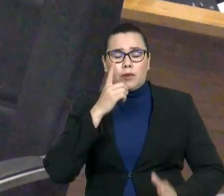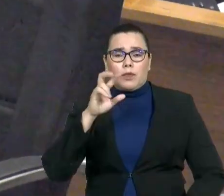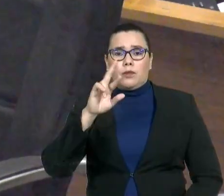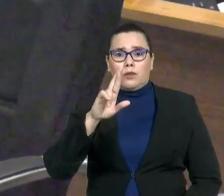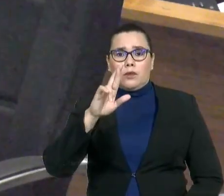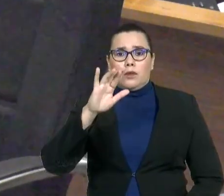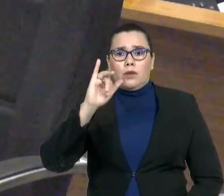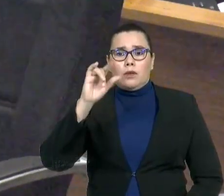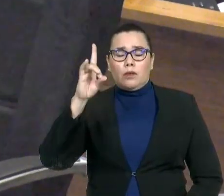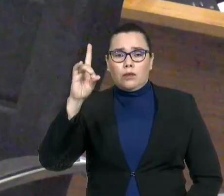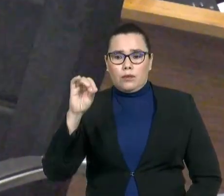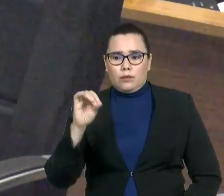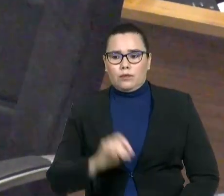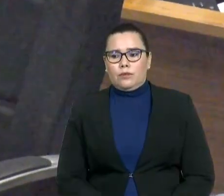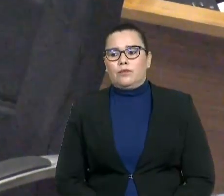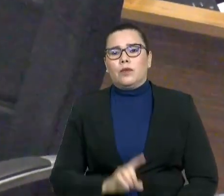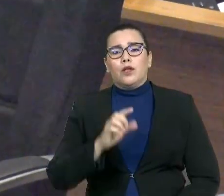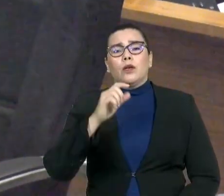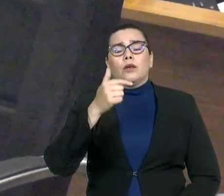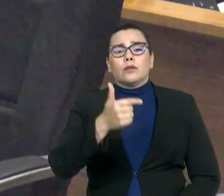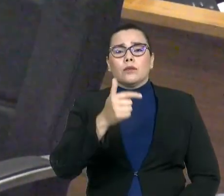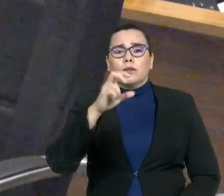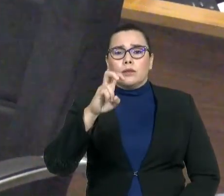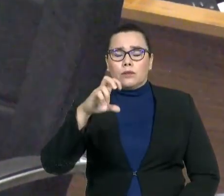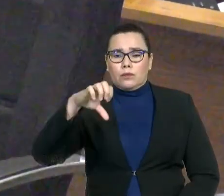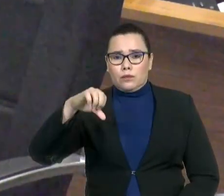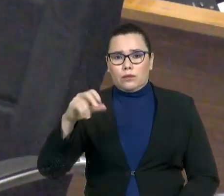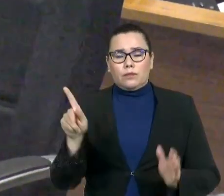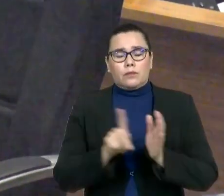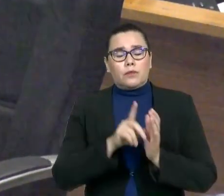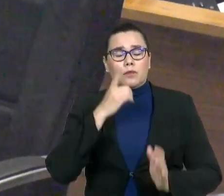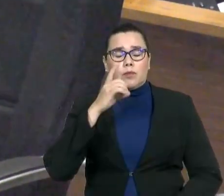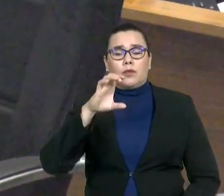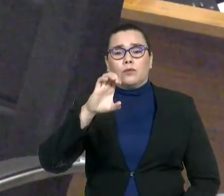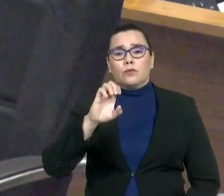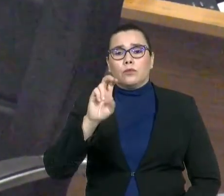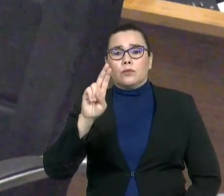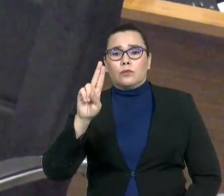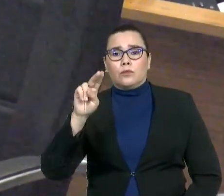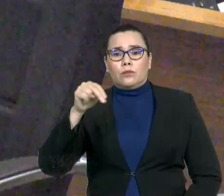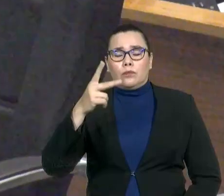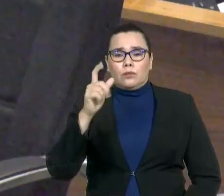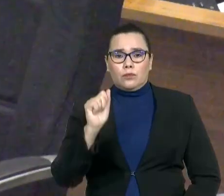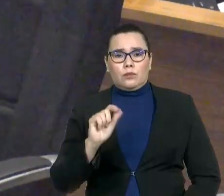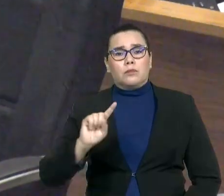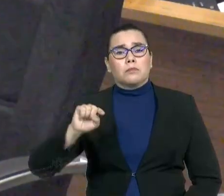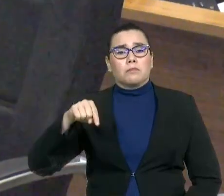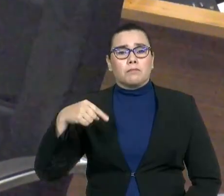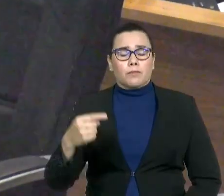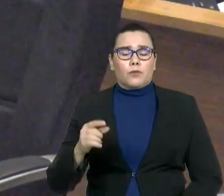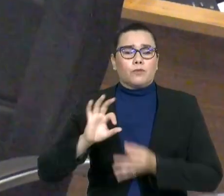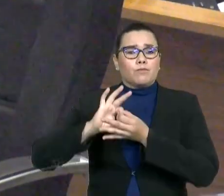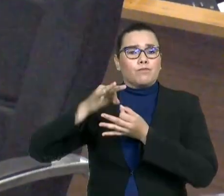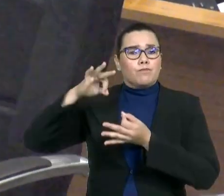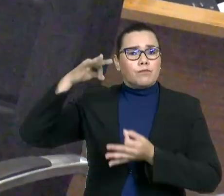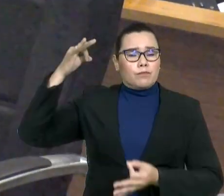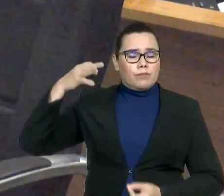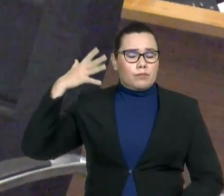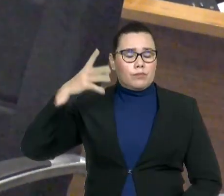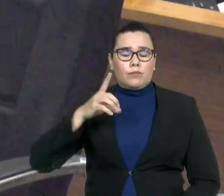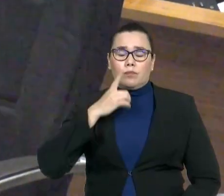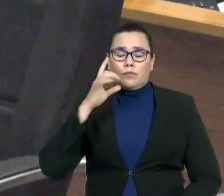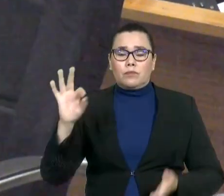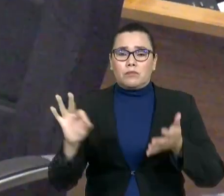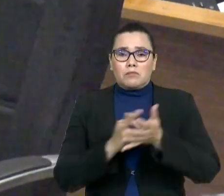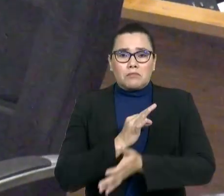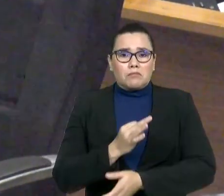e o requerimento 259, de autoria do deputado Cláudio Cunha. No primeiro horário do grande expediente, fez-se ouvir o deputado Wellington do Curso,